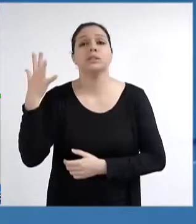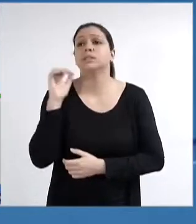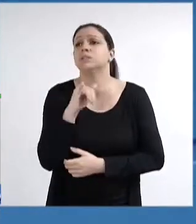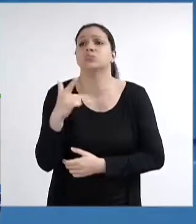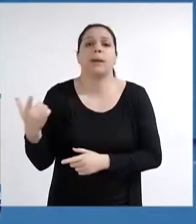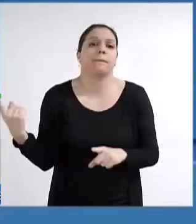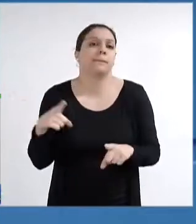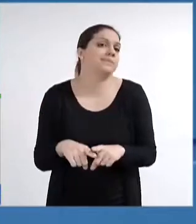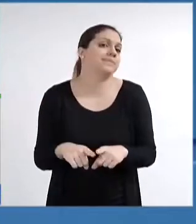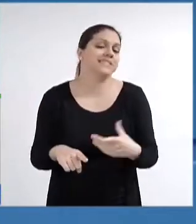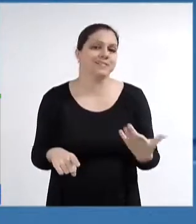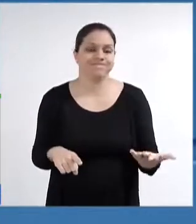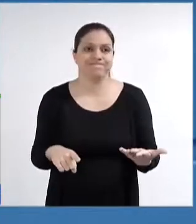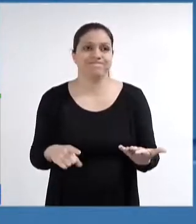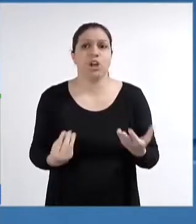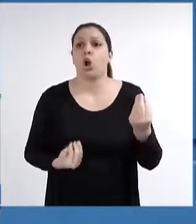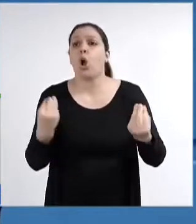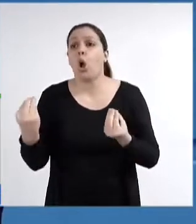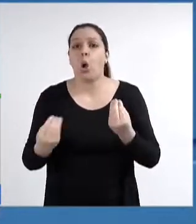nós precisamos